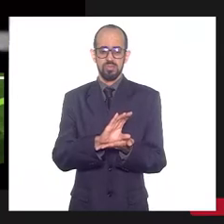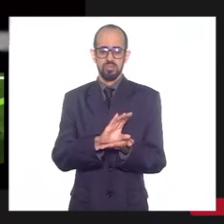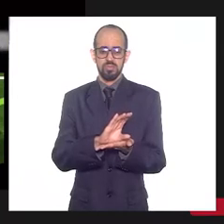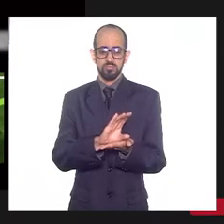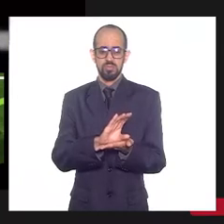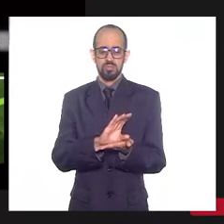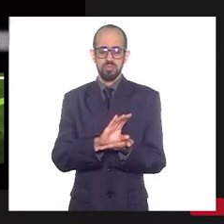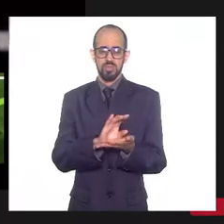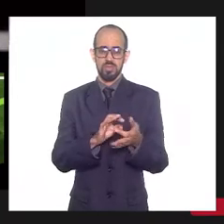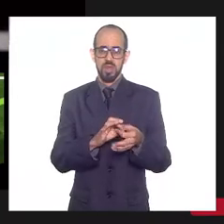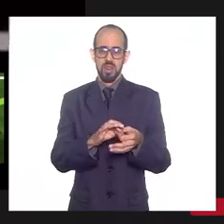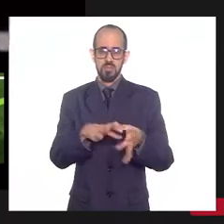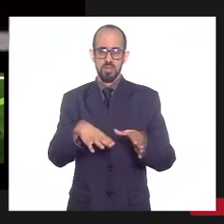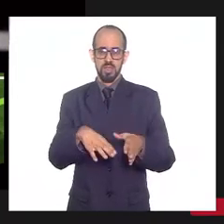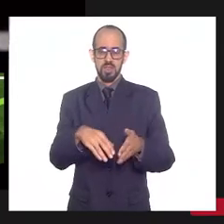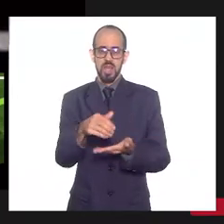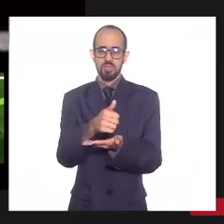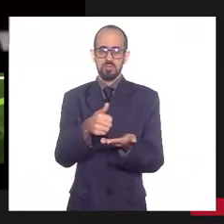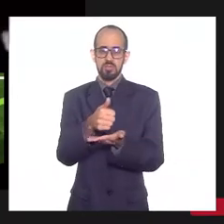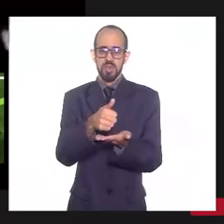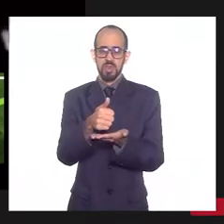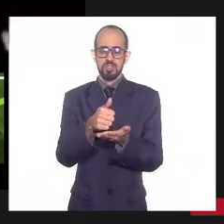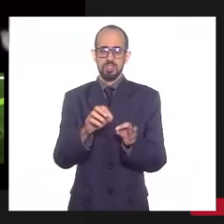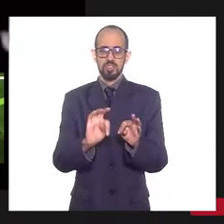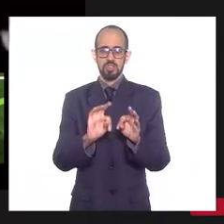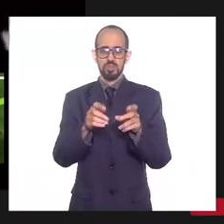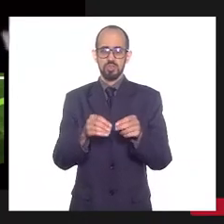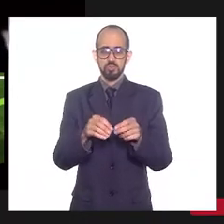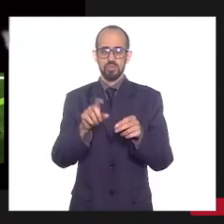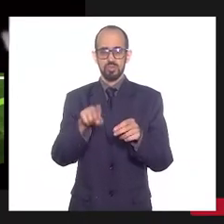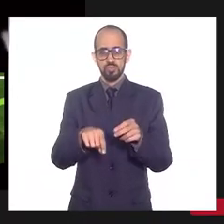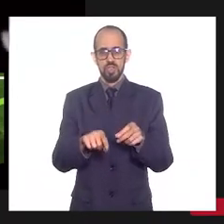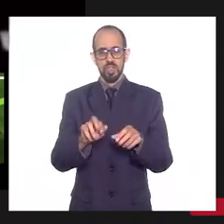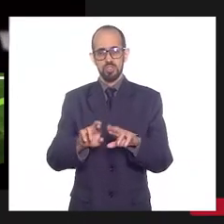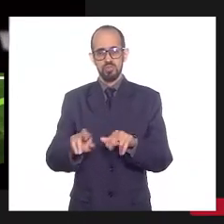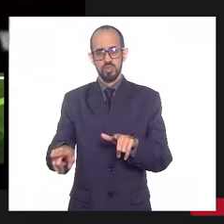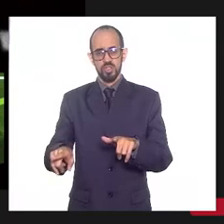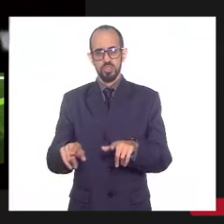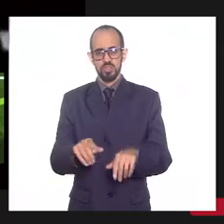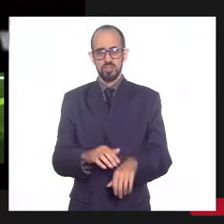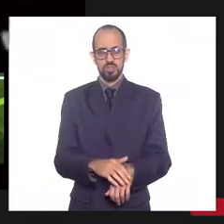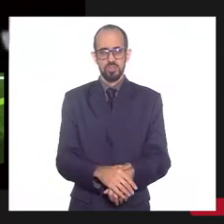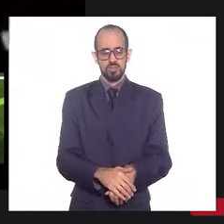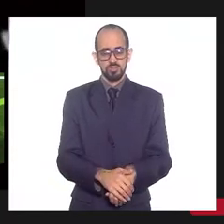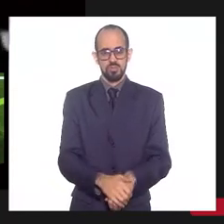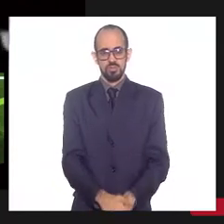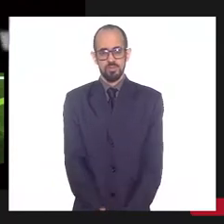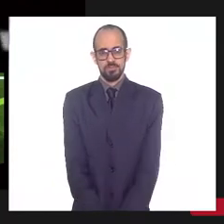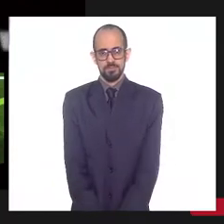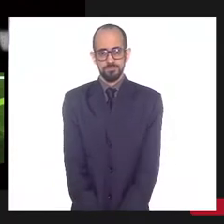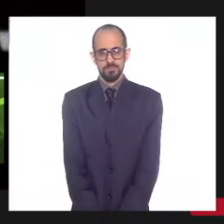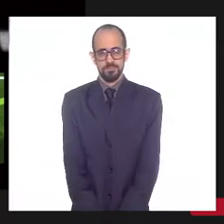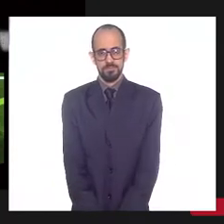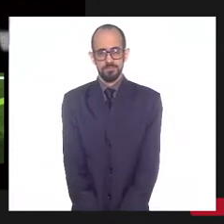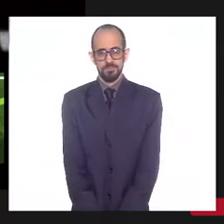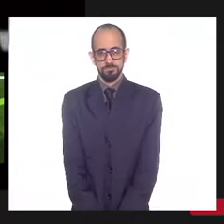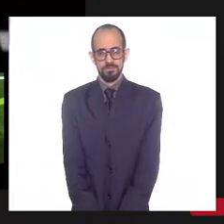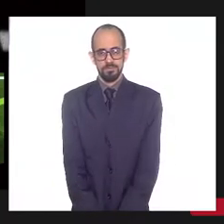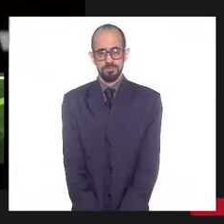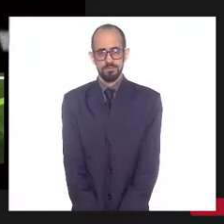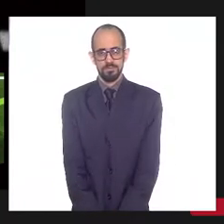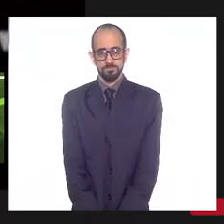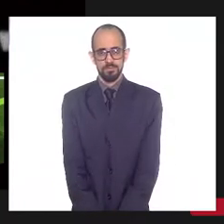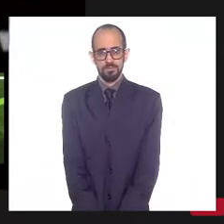é mais liberdades fundamentais daqueles que são diferentes 10 é